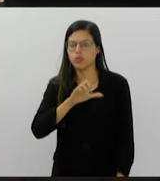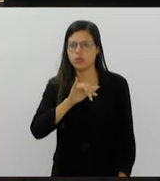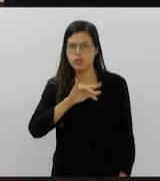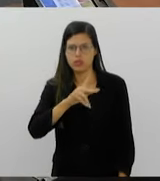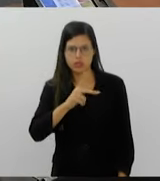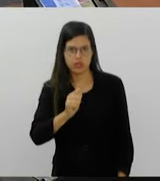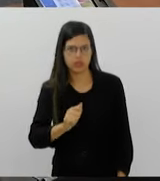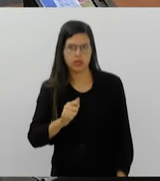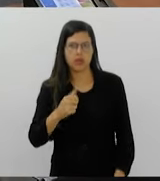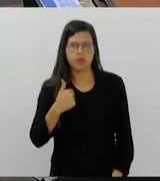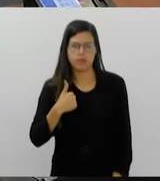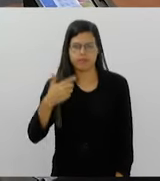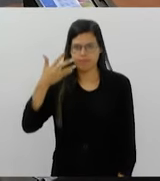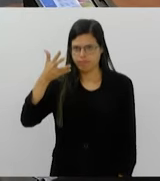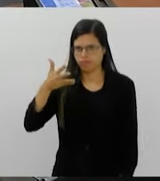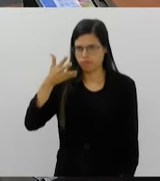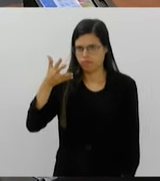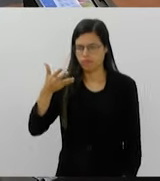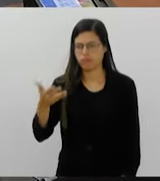palavra.